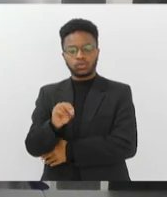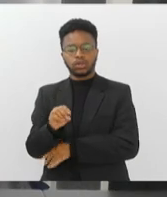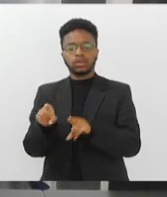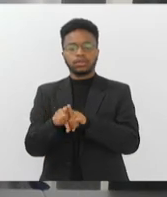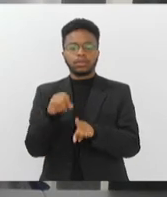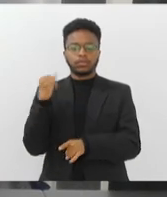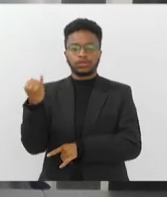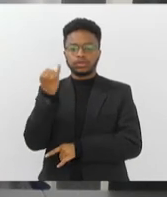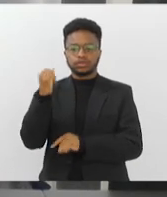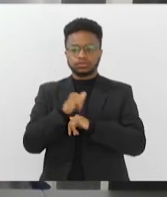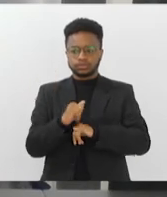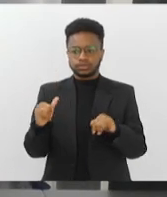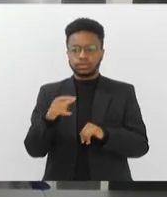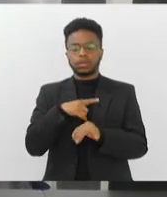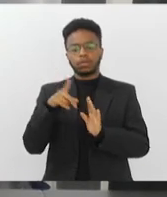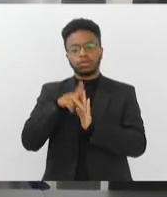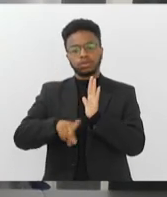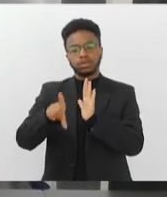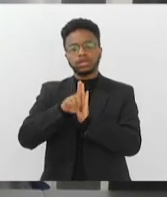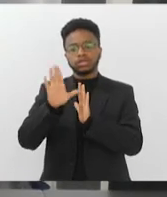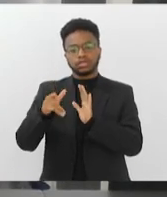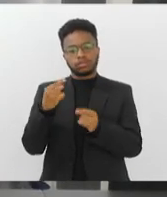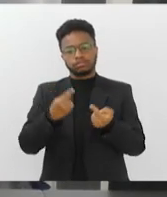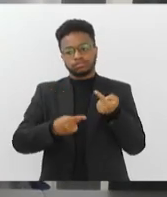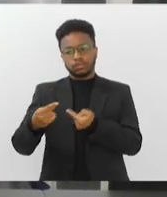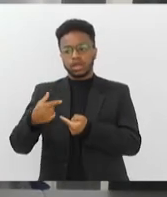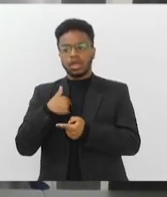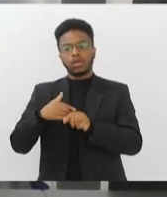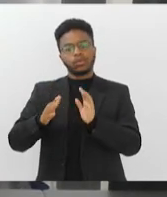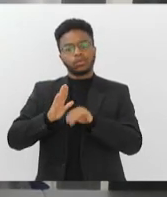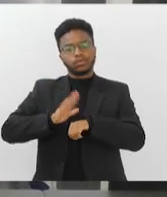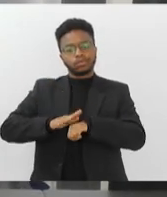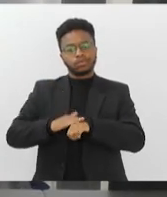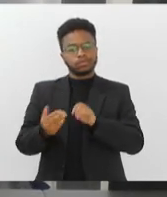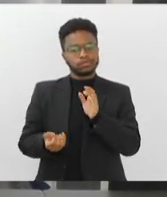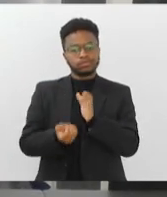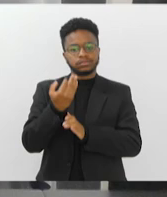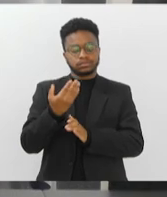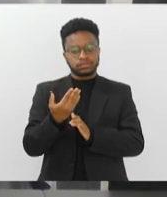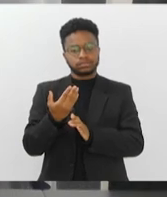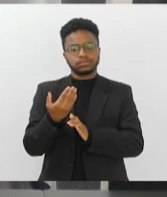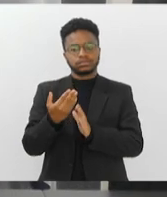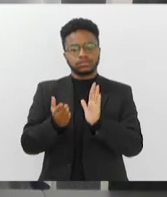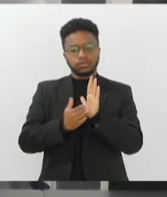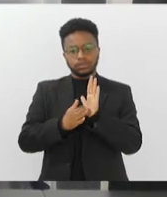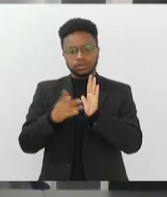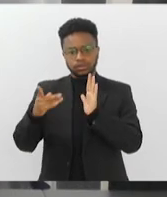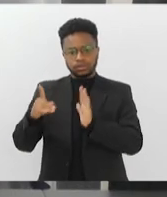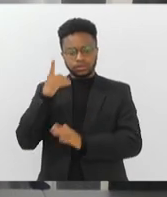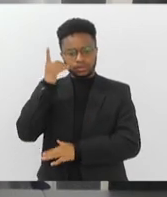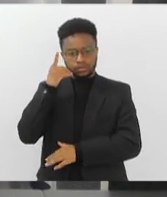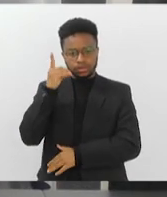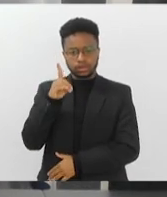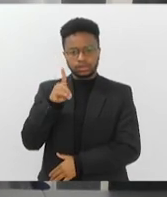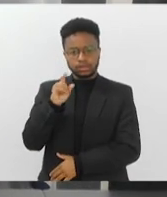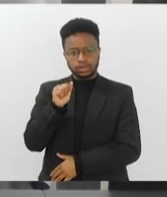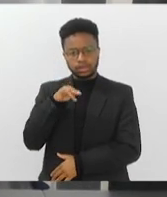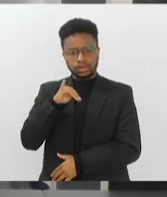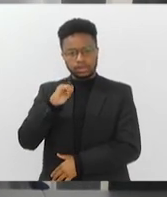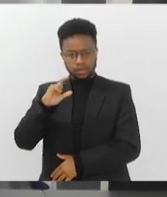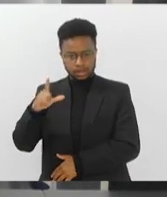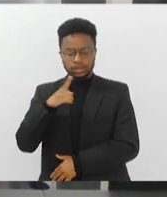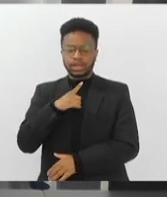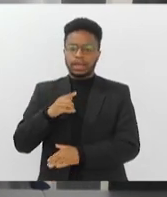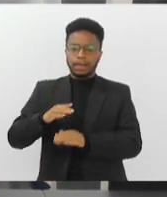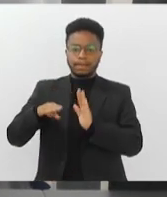lei tramitando. Eu tenho sido signatário das proposições do deputado Librelon, um deputado atuante, tem as pautas dele, então